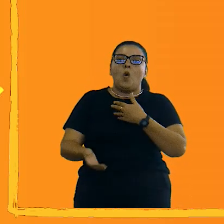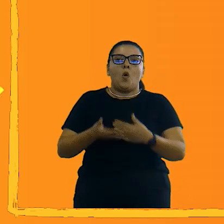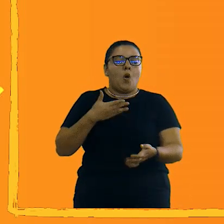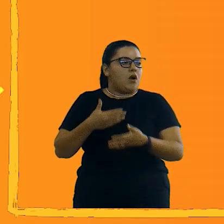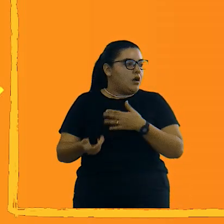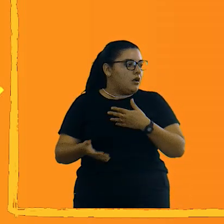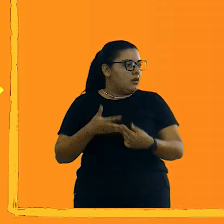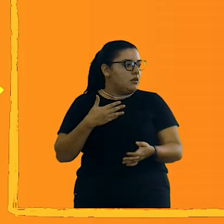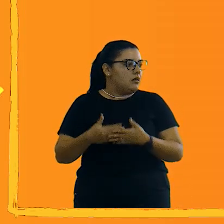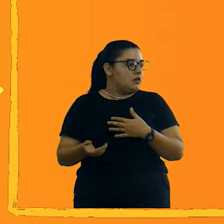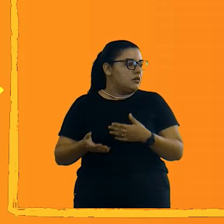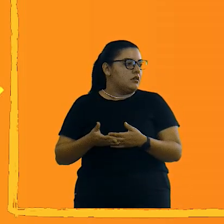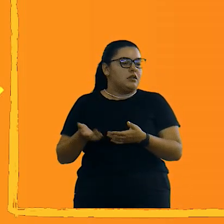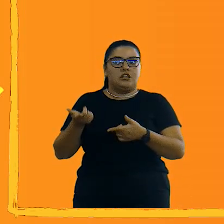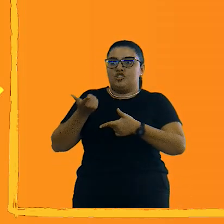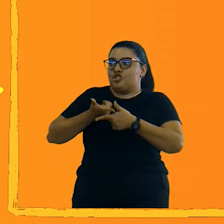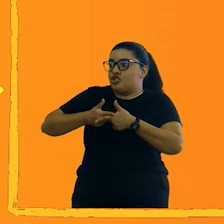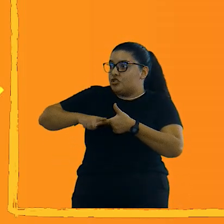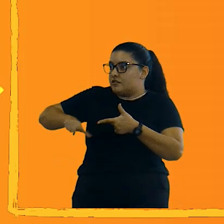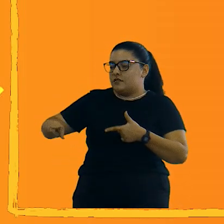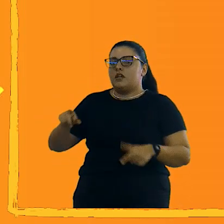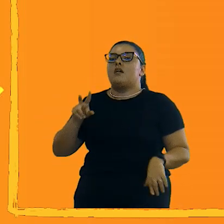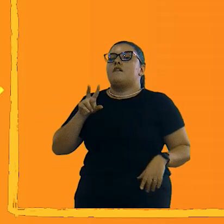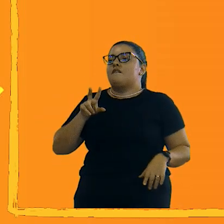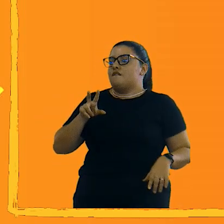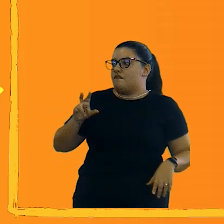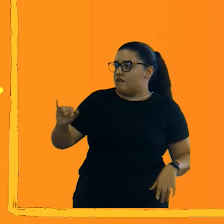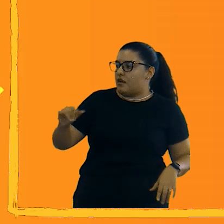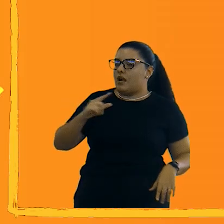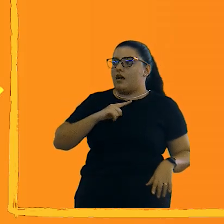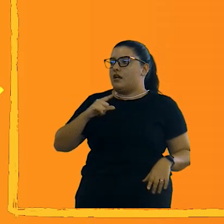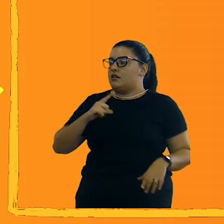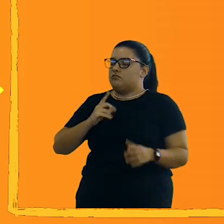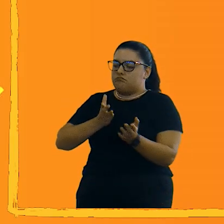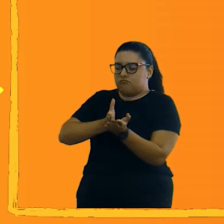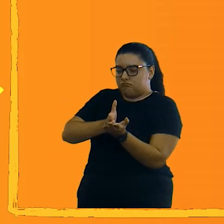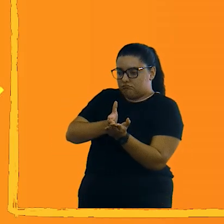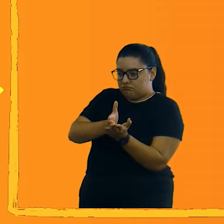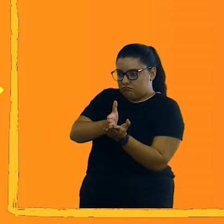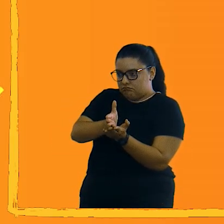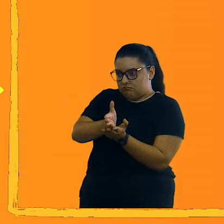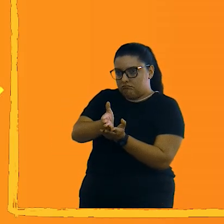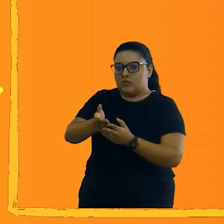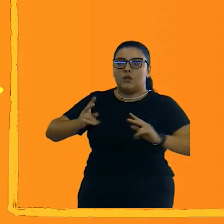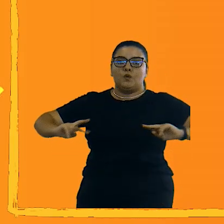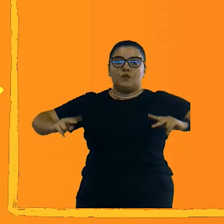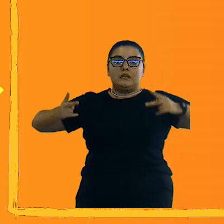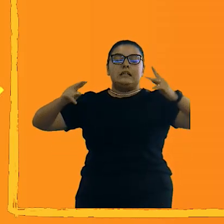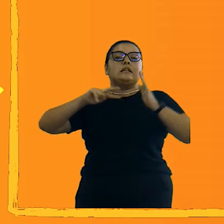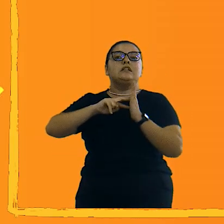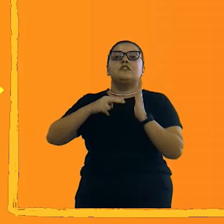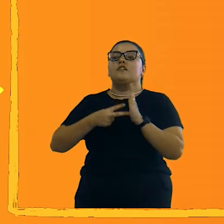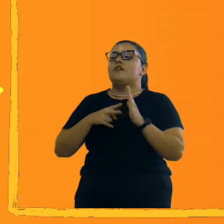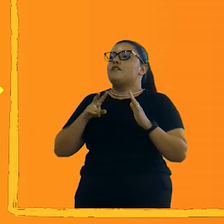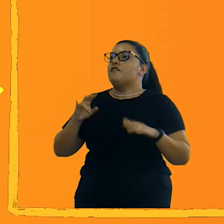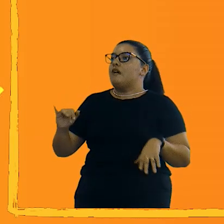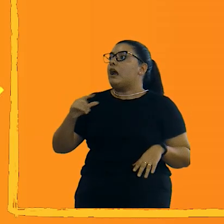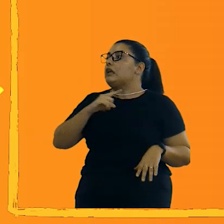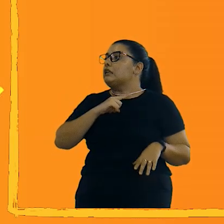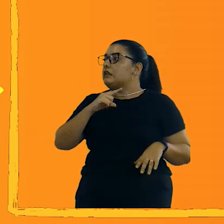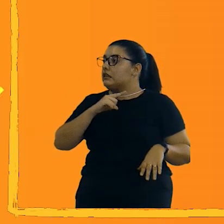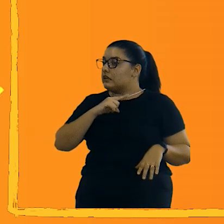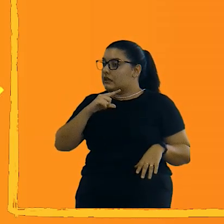grandezas se dividindo gerando uma constante significa dizer que você tem